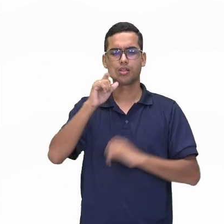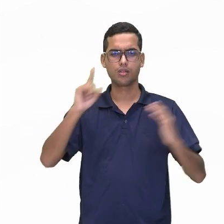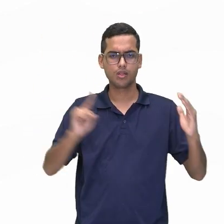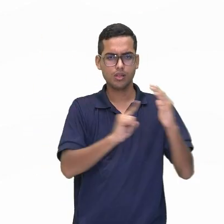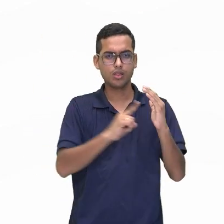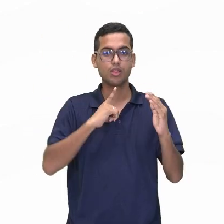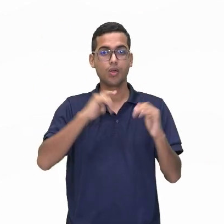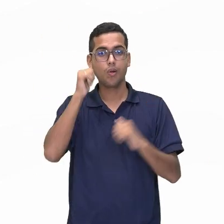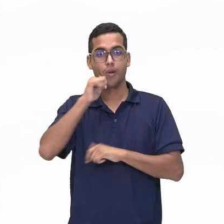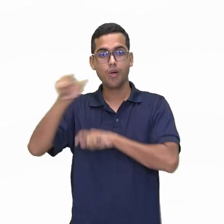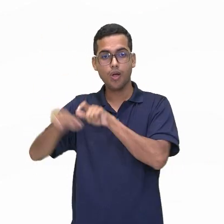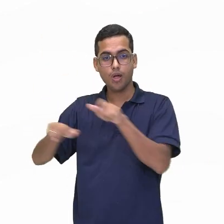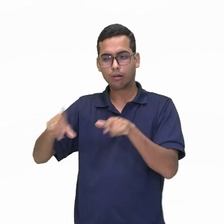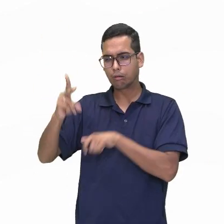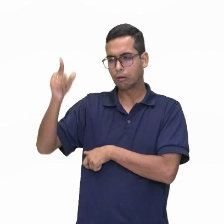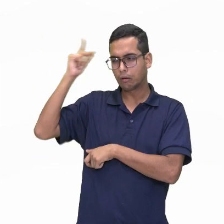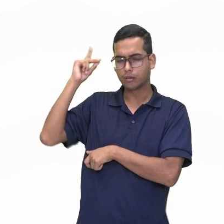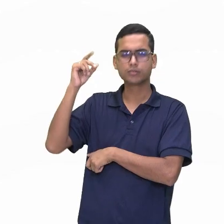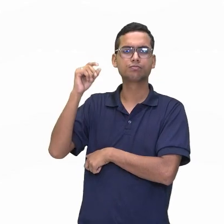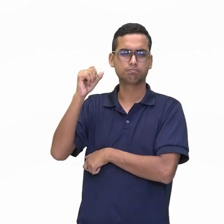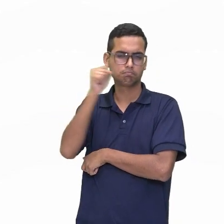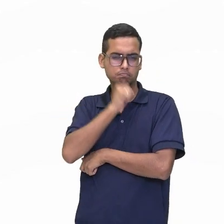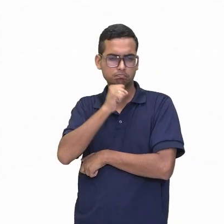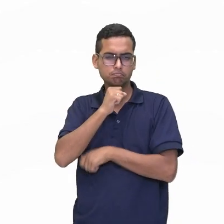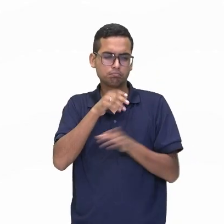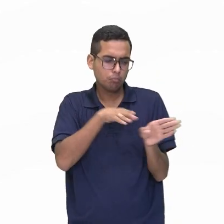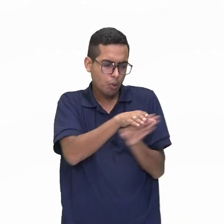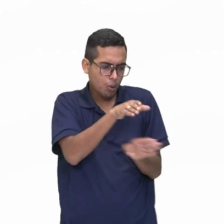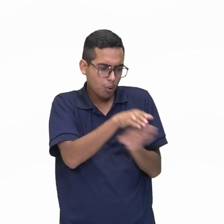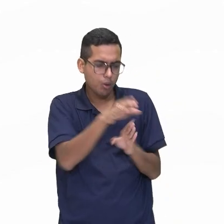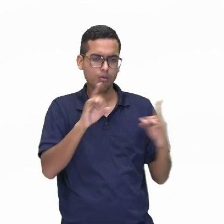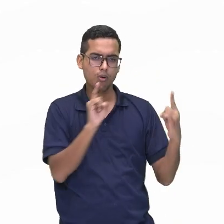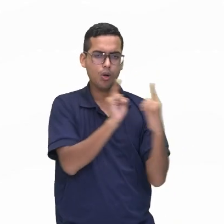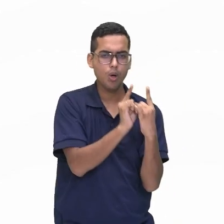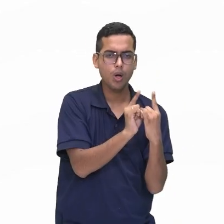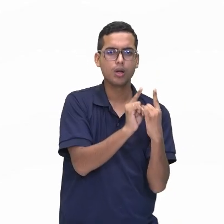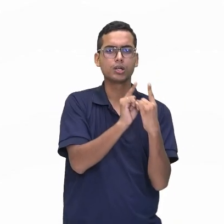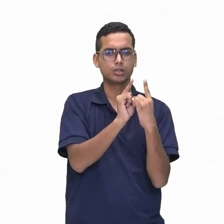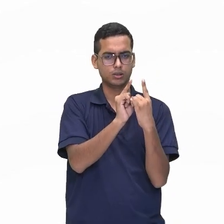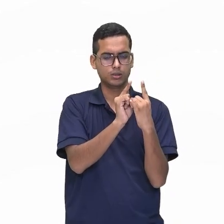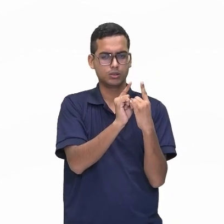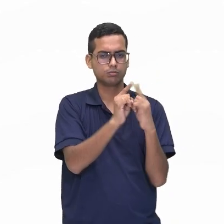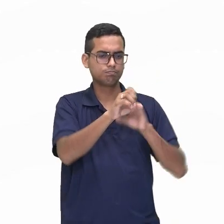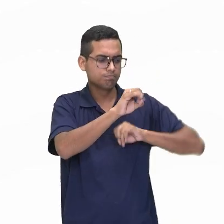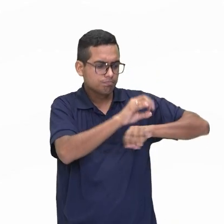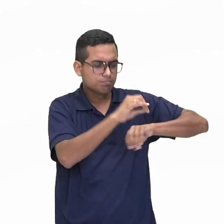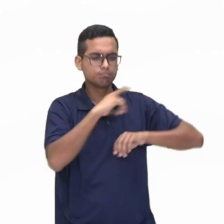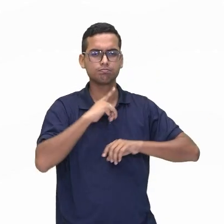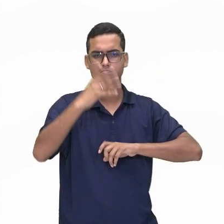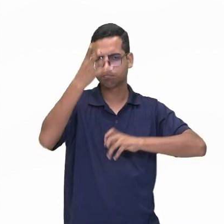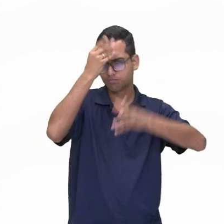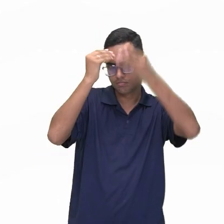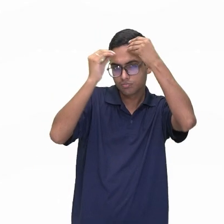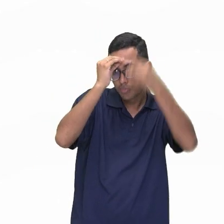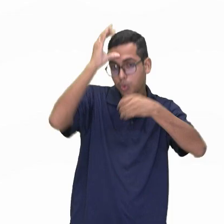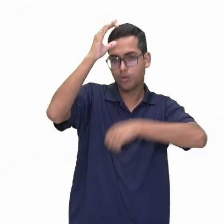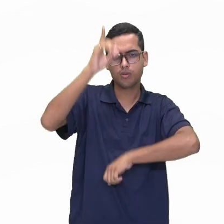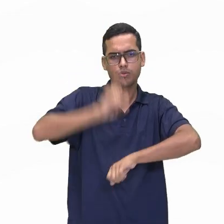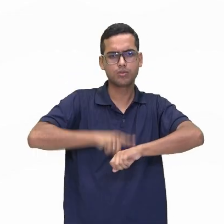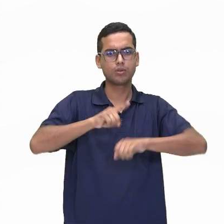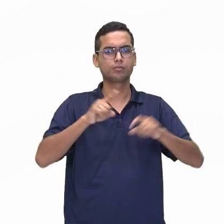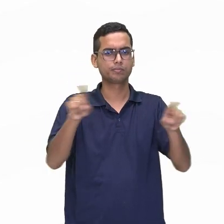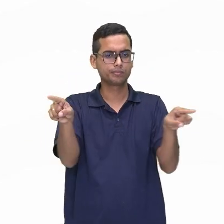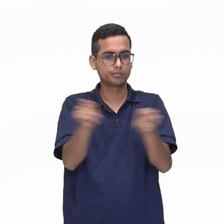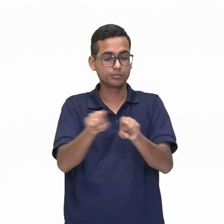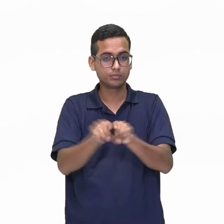aconselhada por outras mulheres mais maduras, tendo um olhar não só do seu momento, mas de